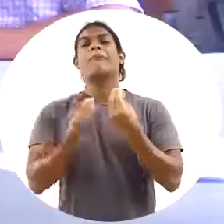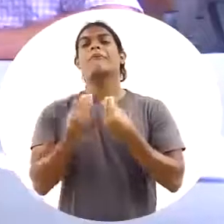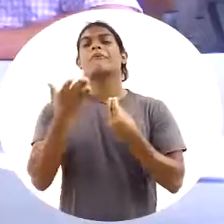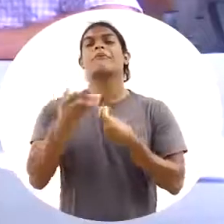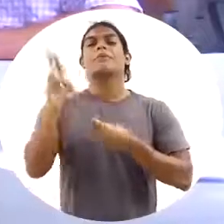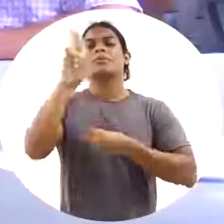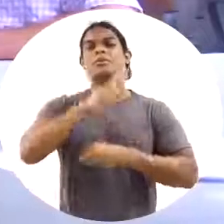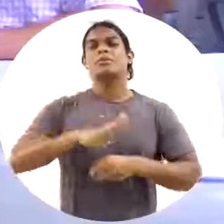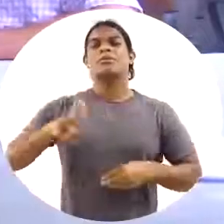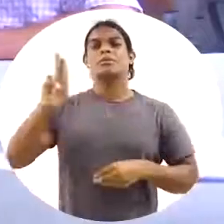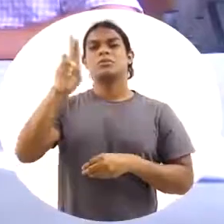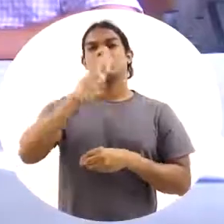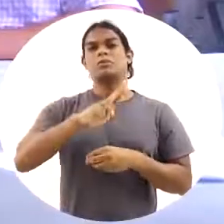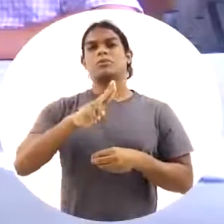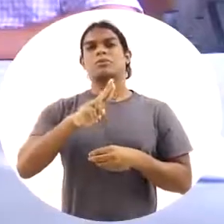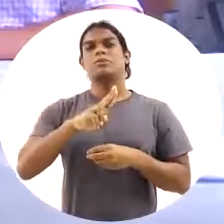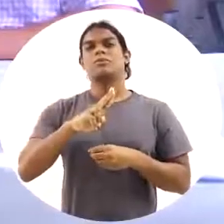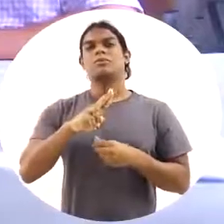incorpora